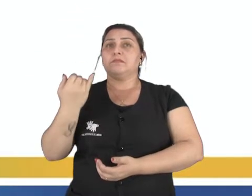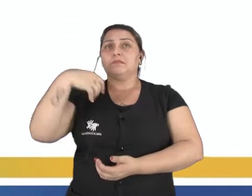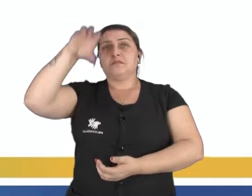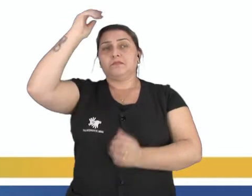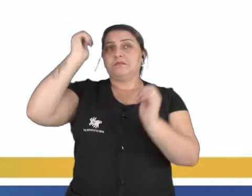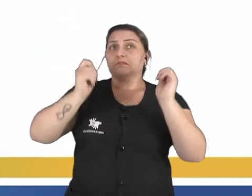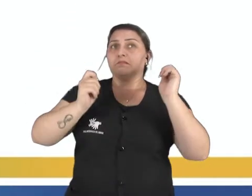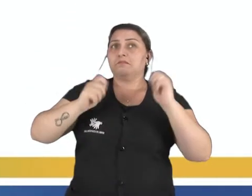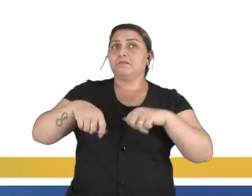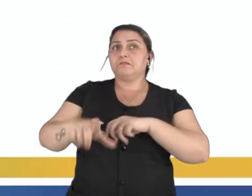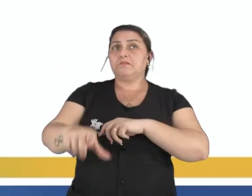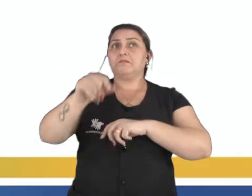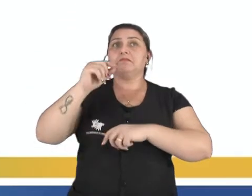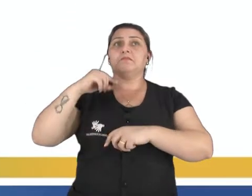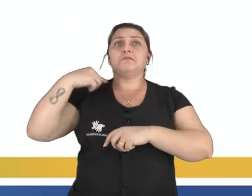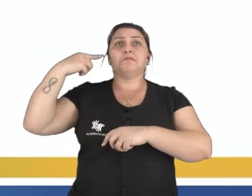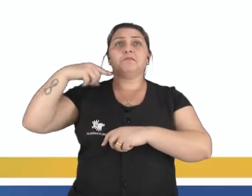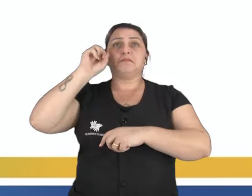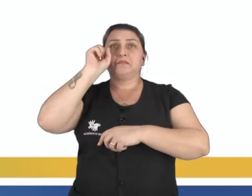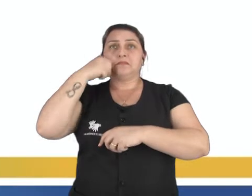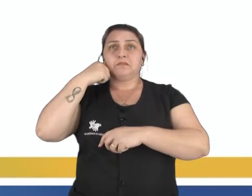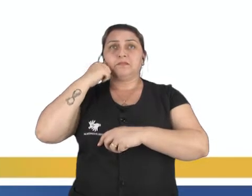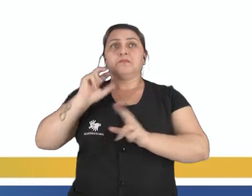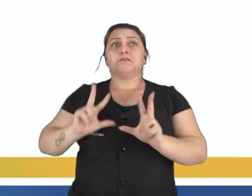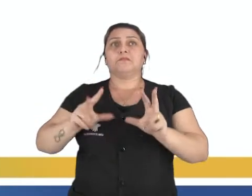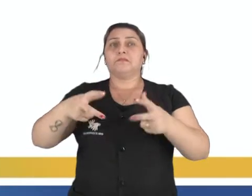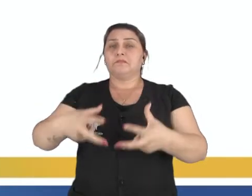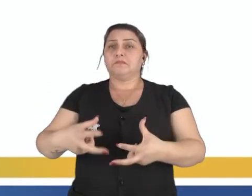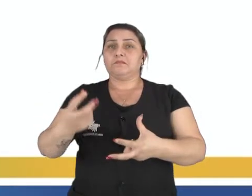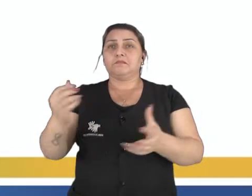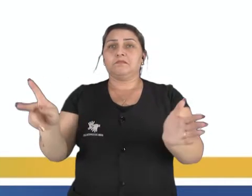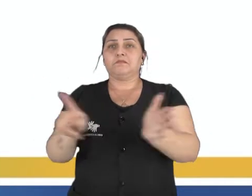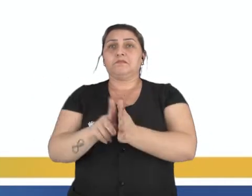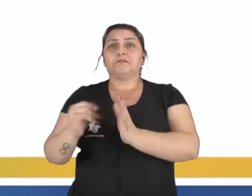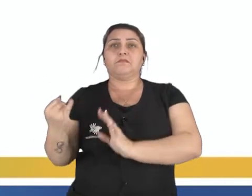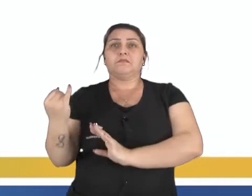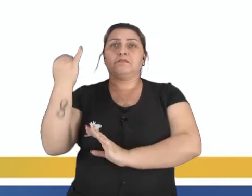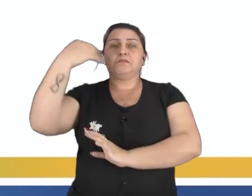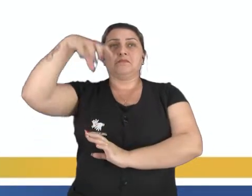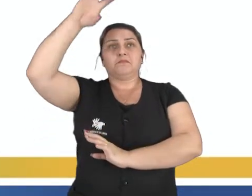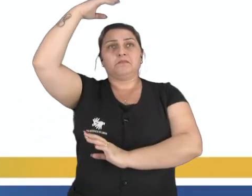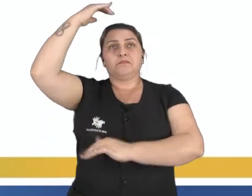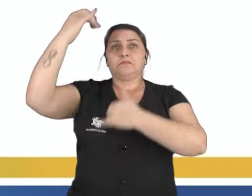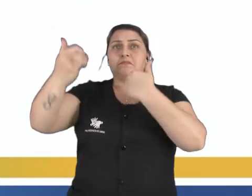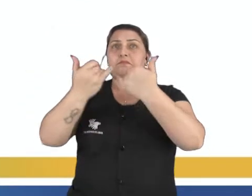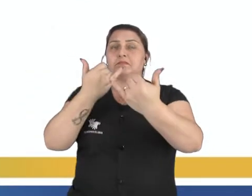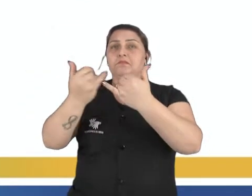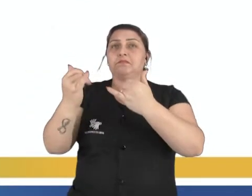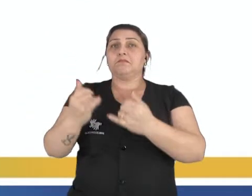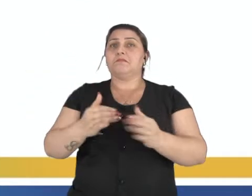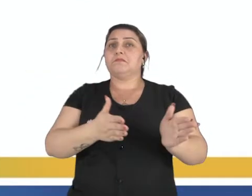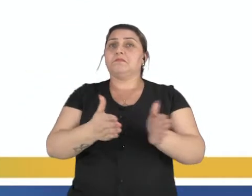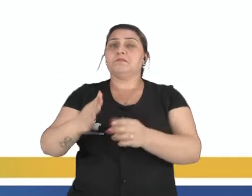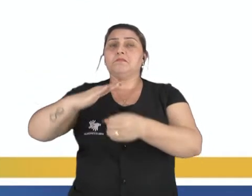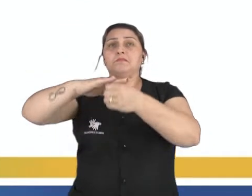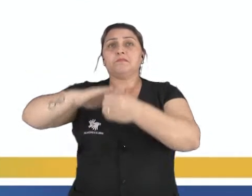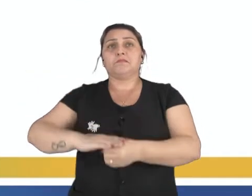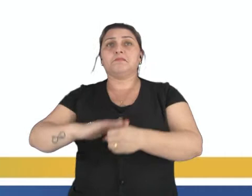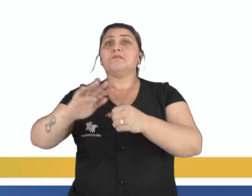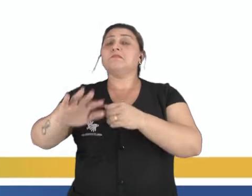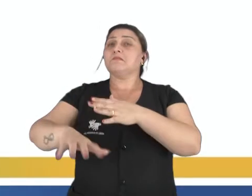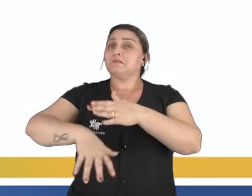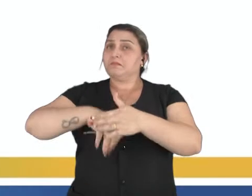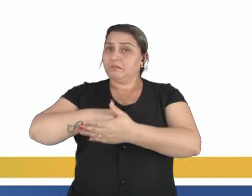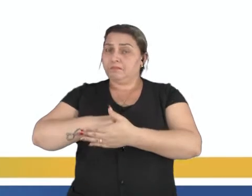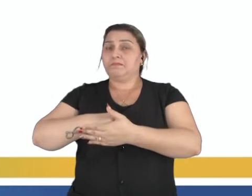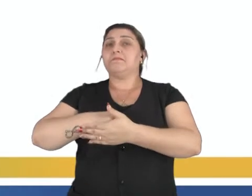era possível eleger agora deputados e senadores das câmaras do Império. Semelhante ao período colonial, as fraudes